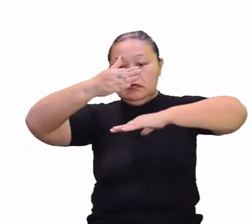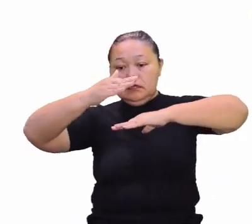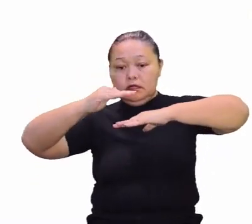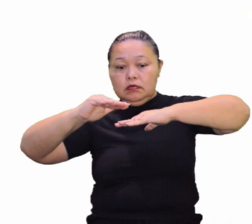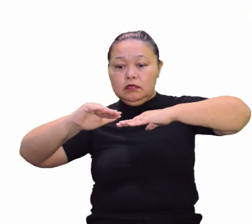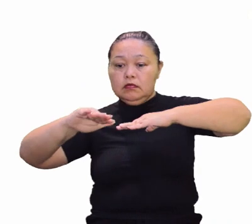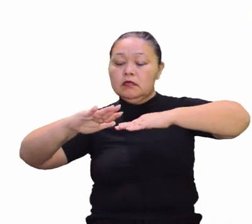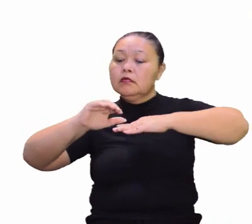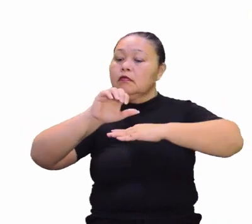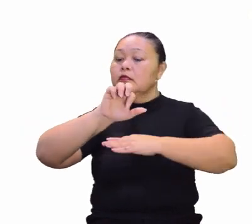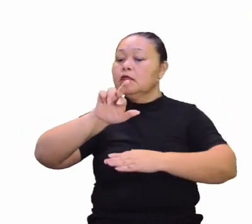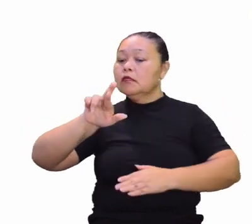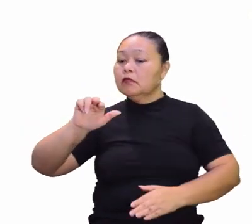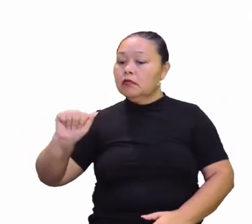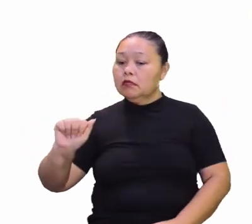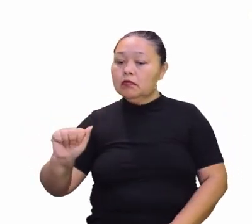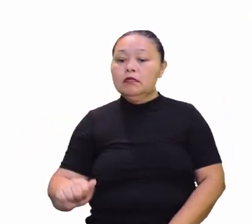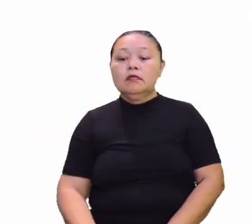e serras.